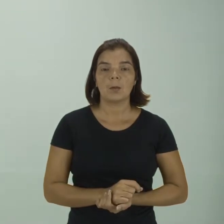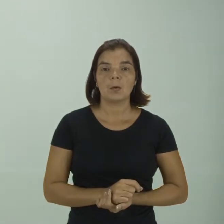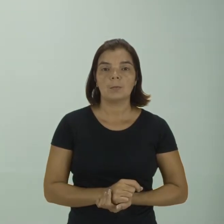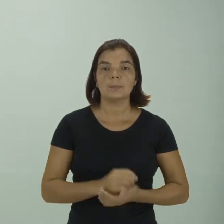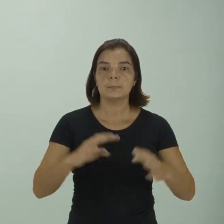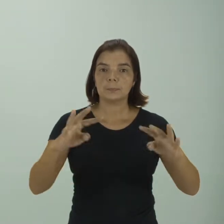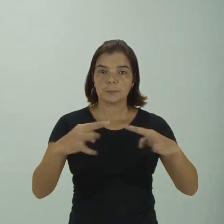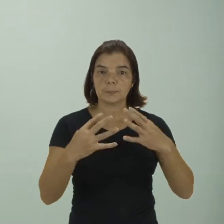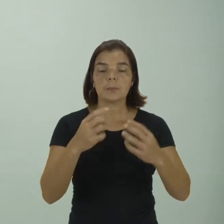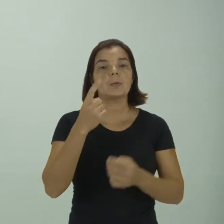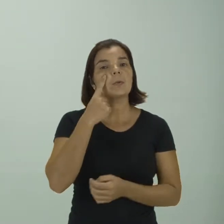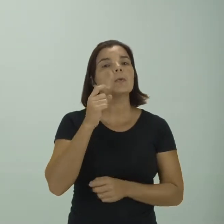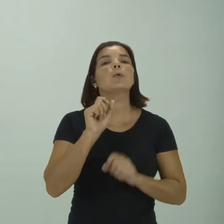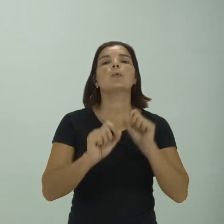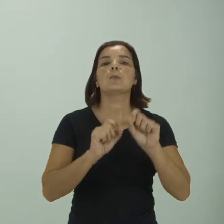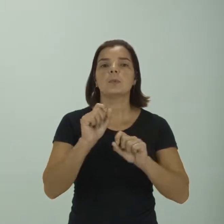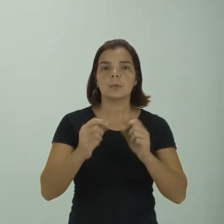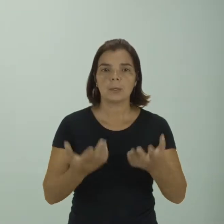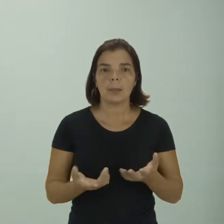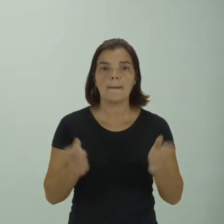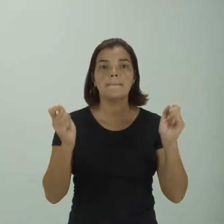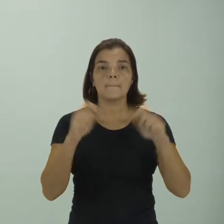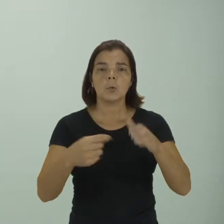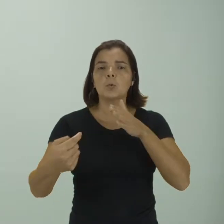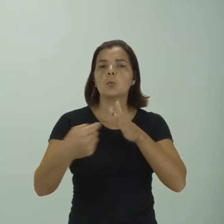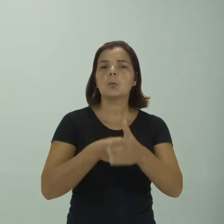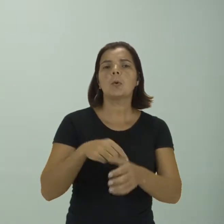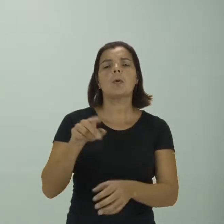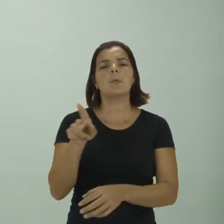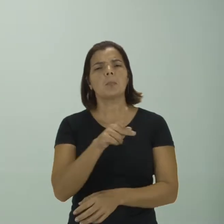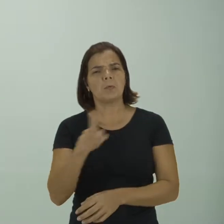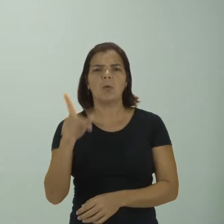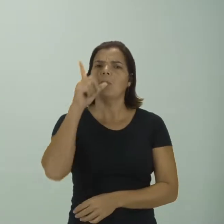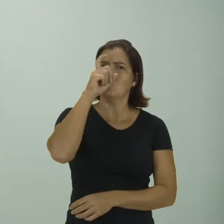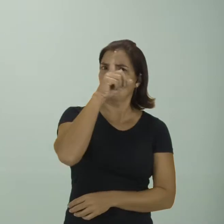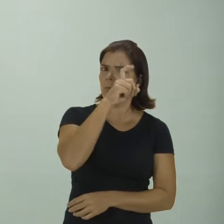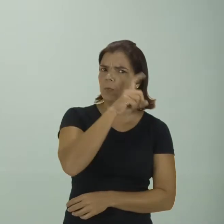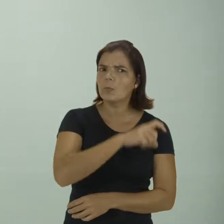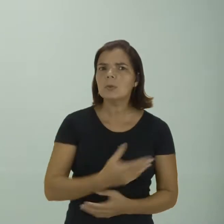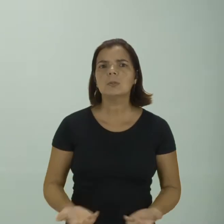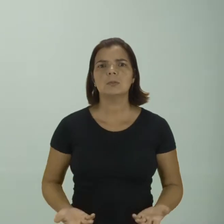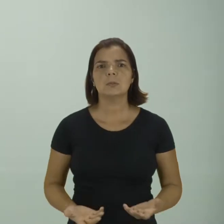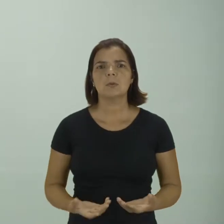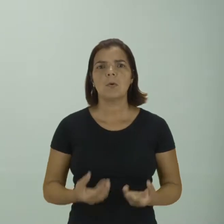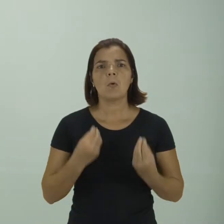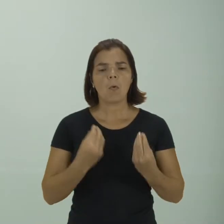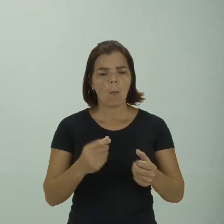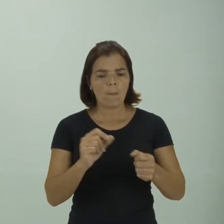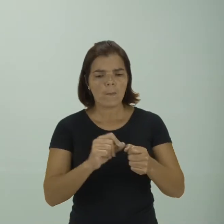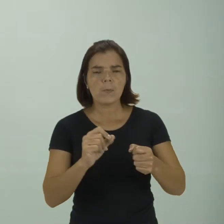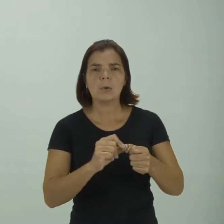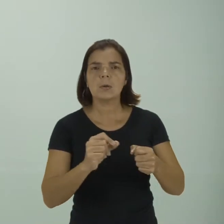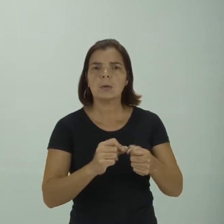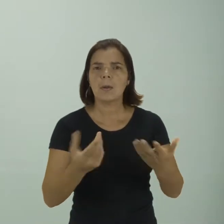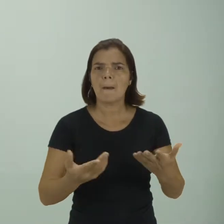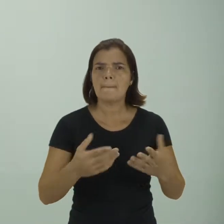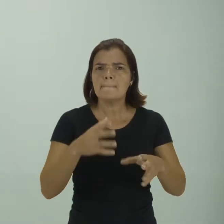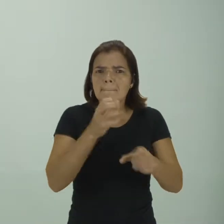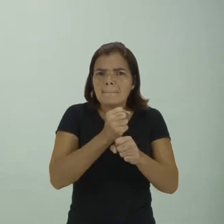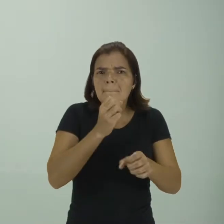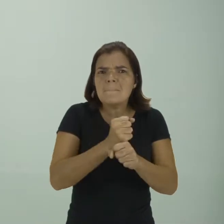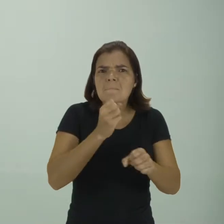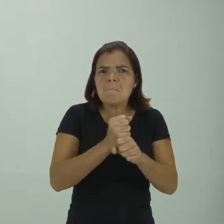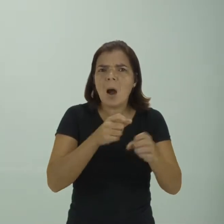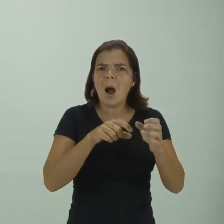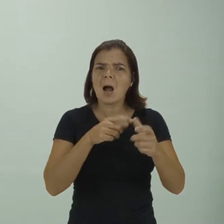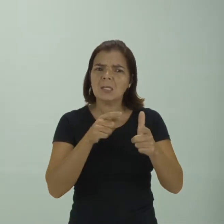para mim agora. Você vai ver o seguinte. Você pode se perguntar, professor, agora ficou difícil. Porque eu vou ter que fazer mais cálculos no